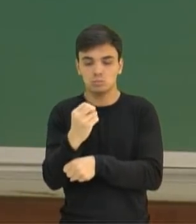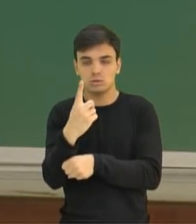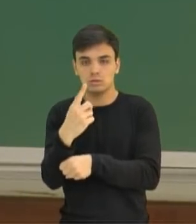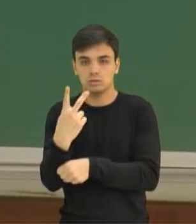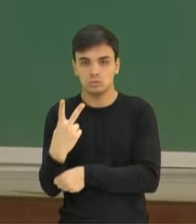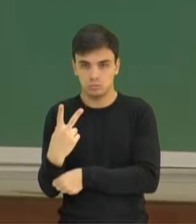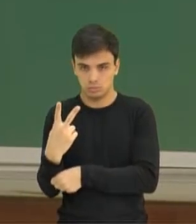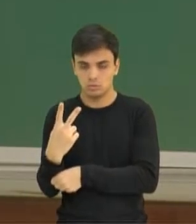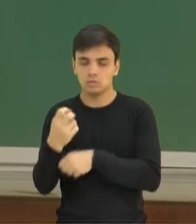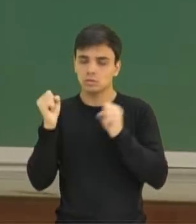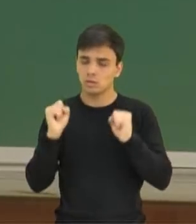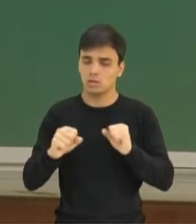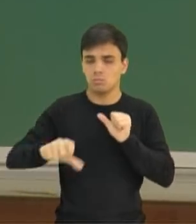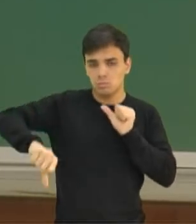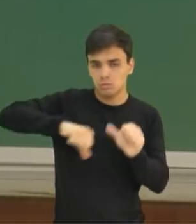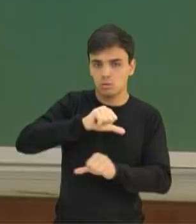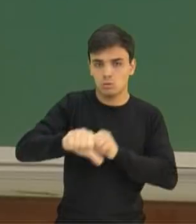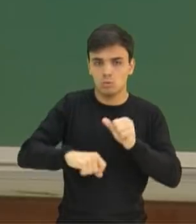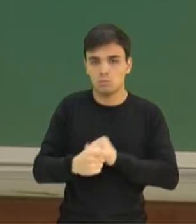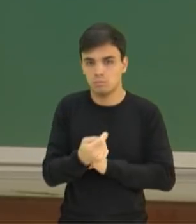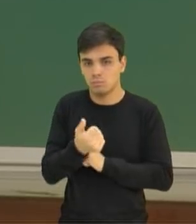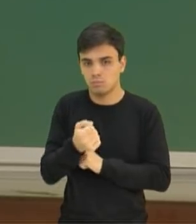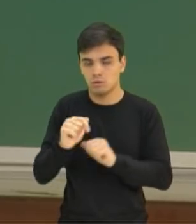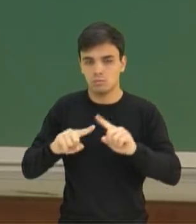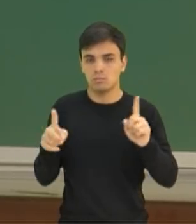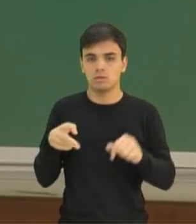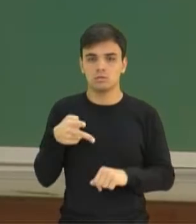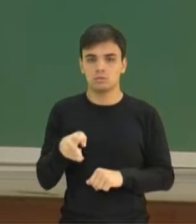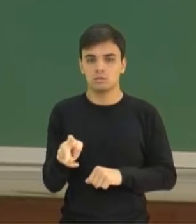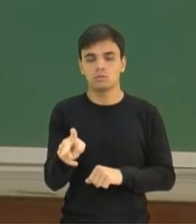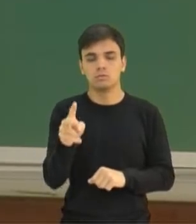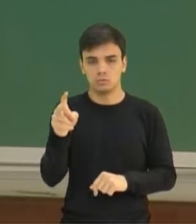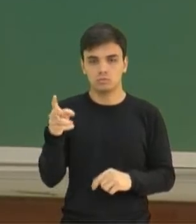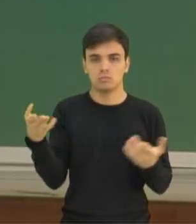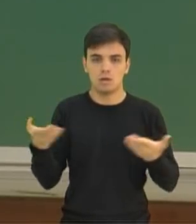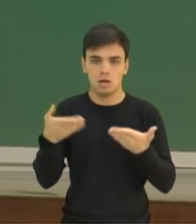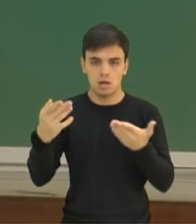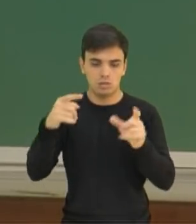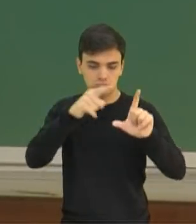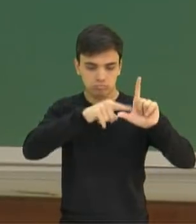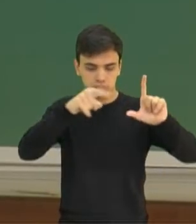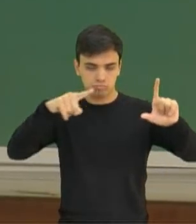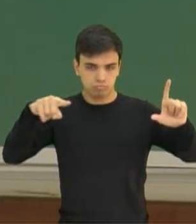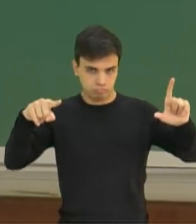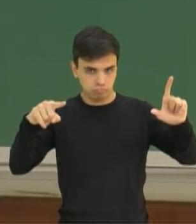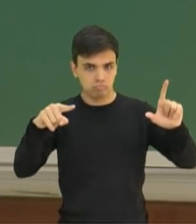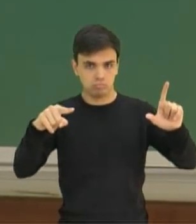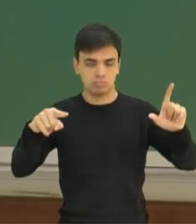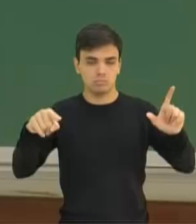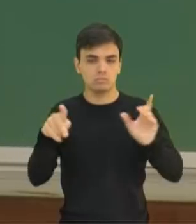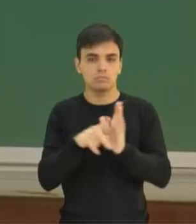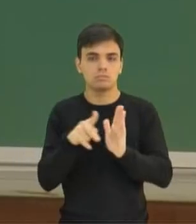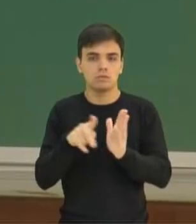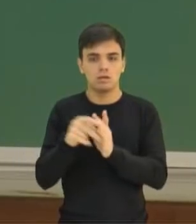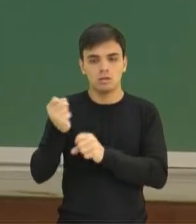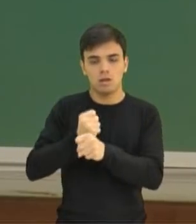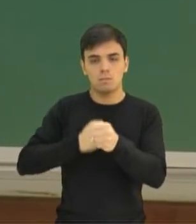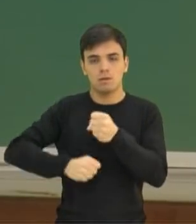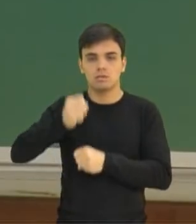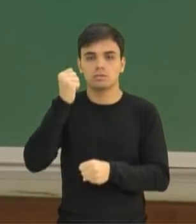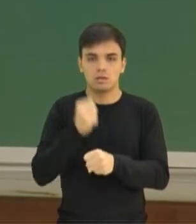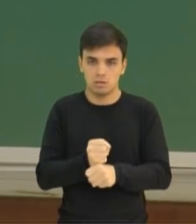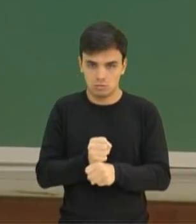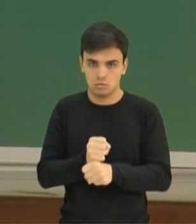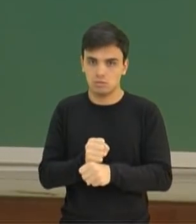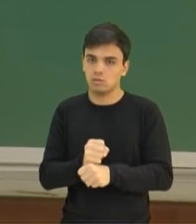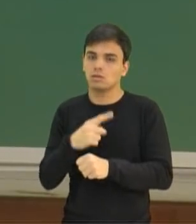ter se alterado um pouquinho, mas ainda continua desta forma se a gente pegar gráficos do ano passado, enfim,